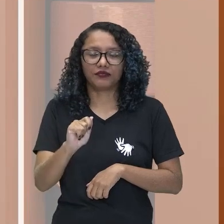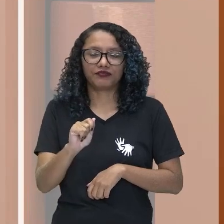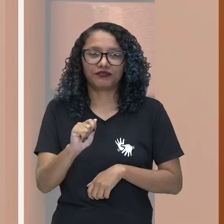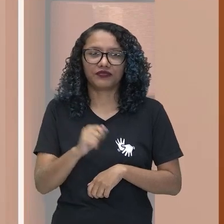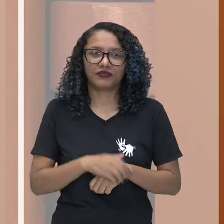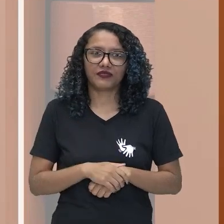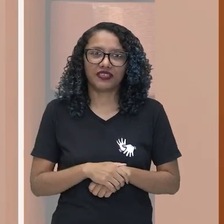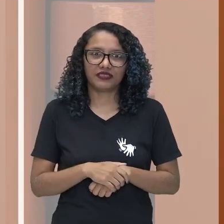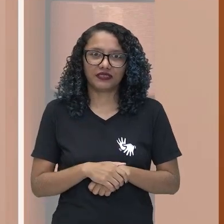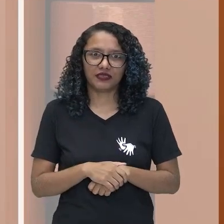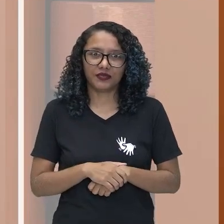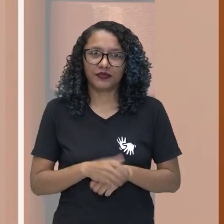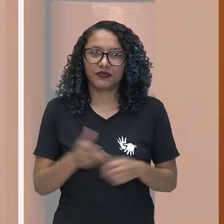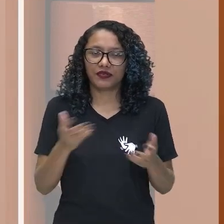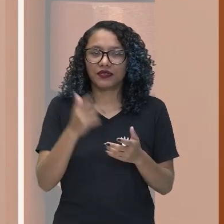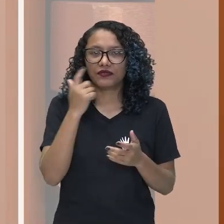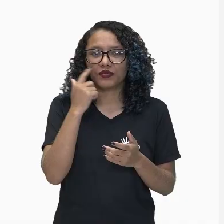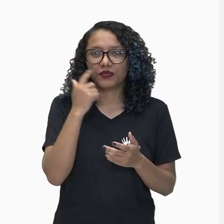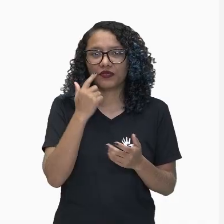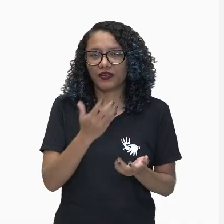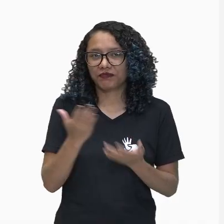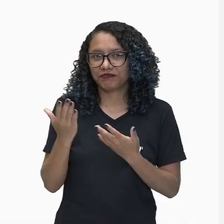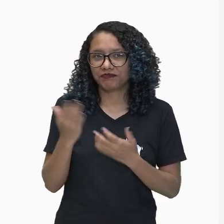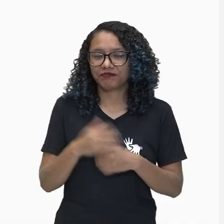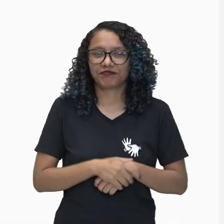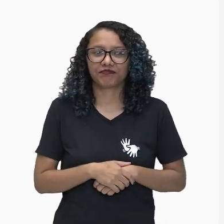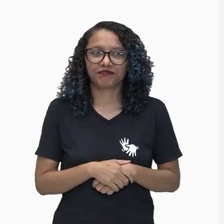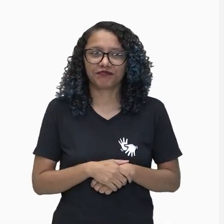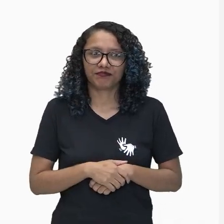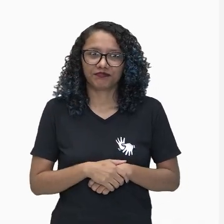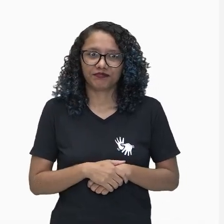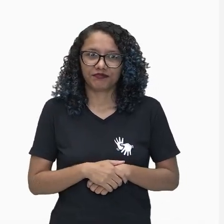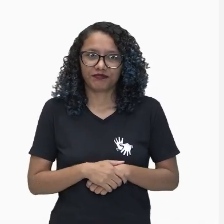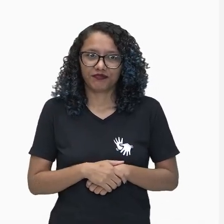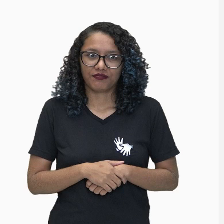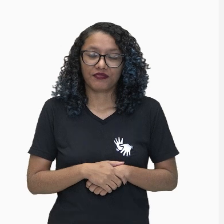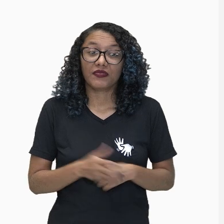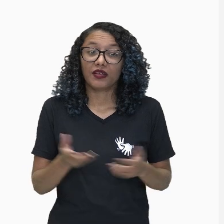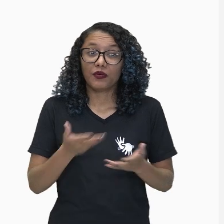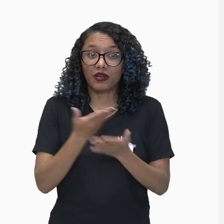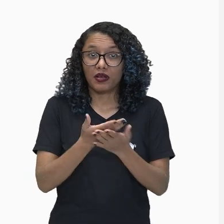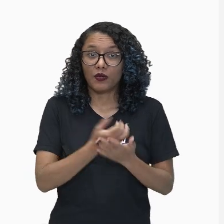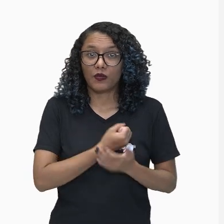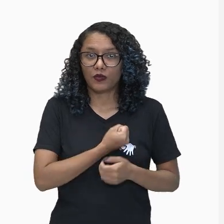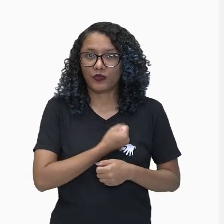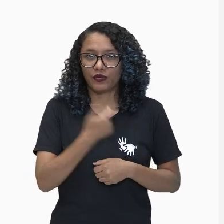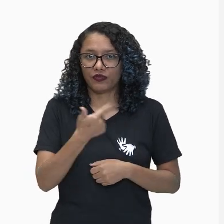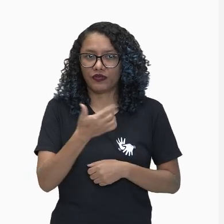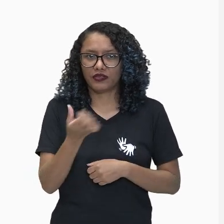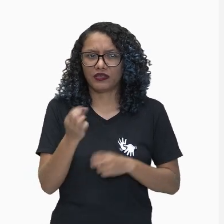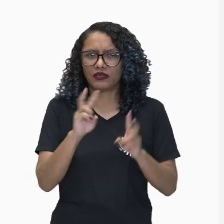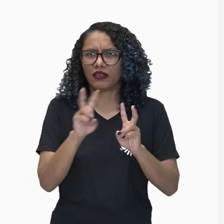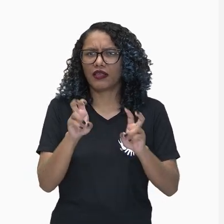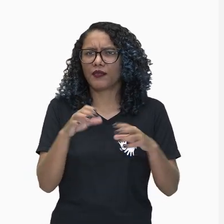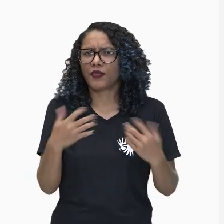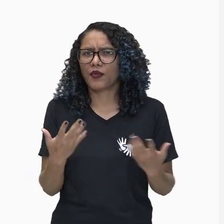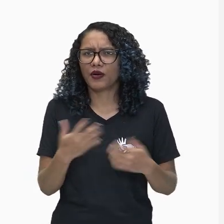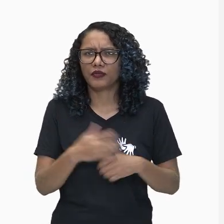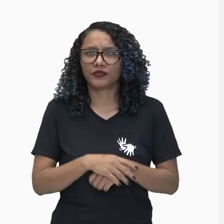Dutra. Vamos agora para o momento da nossa aula. Na nossa aula 26, o objeto de